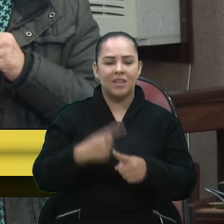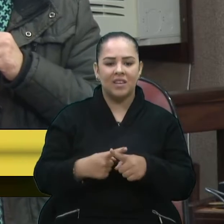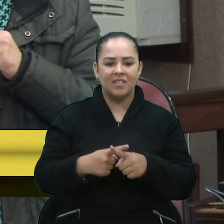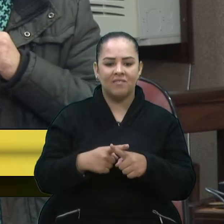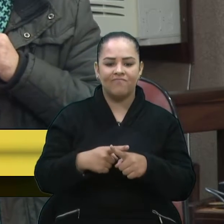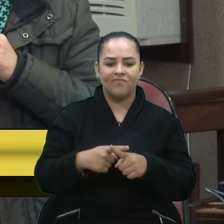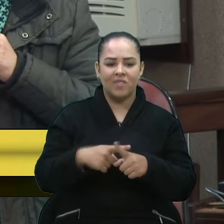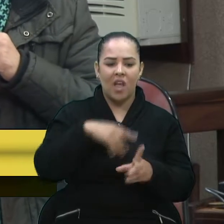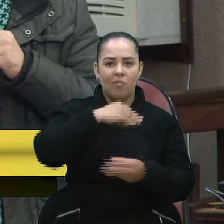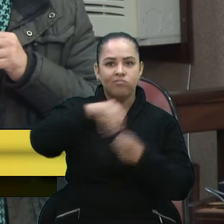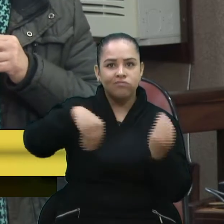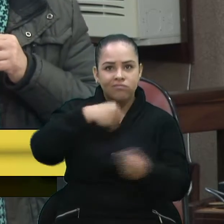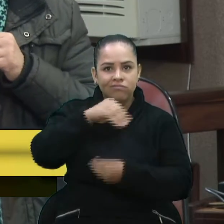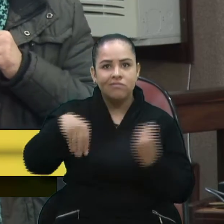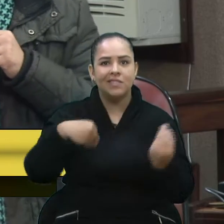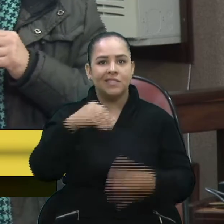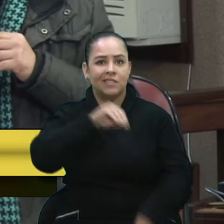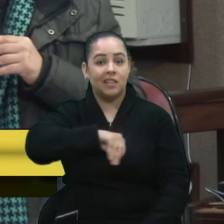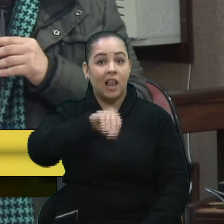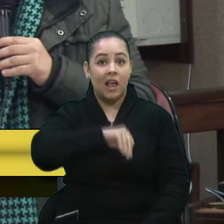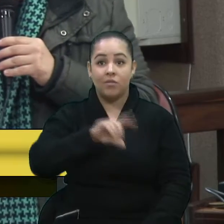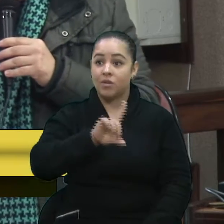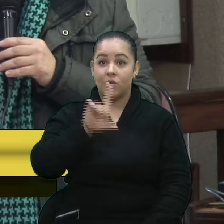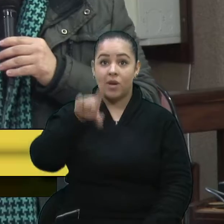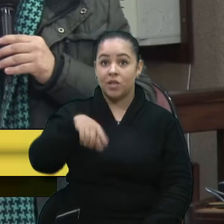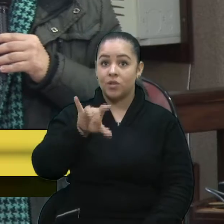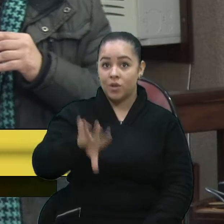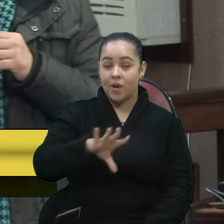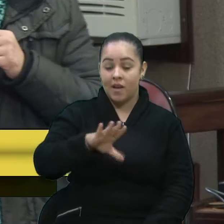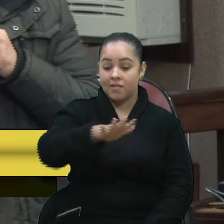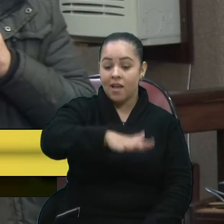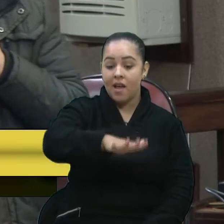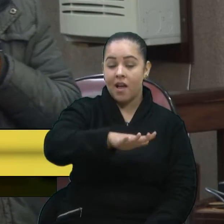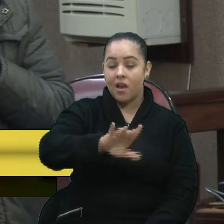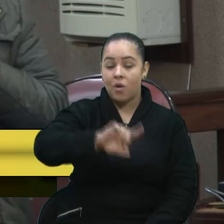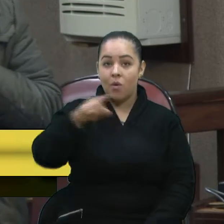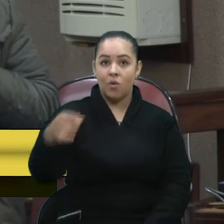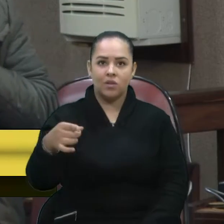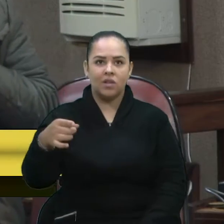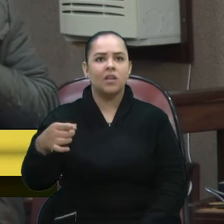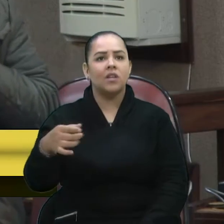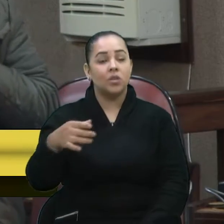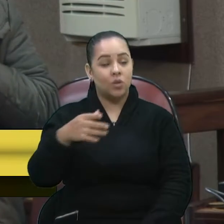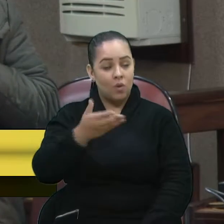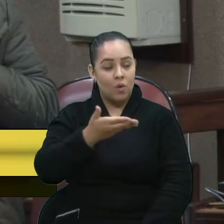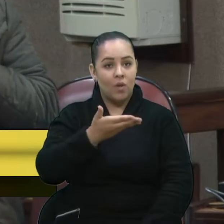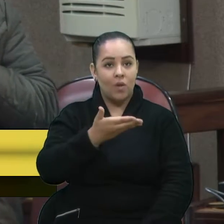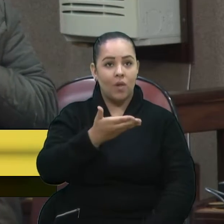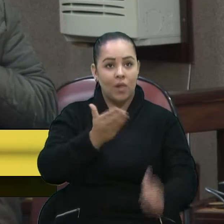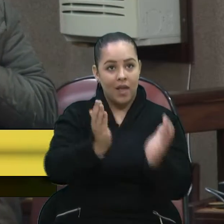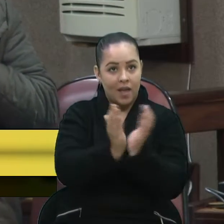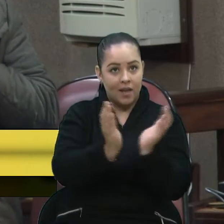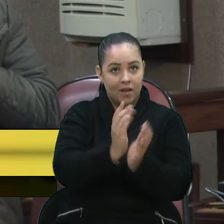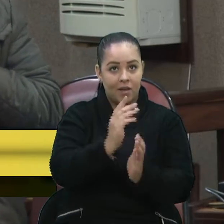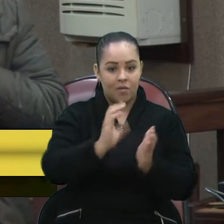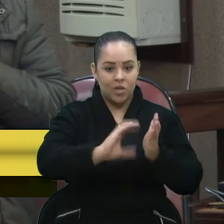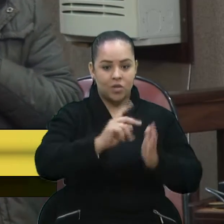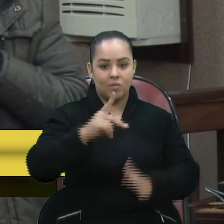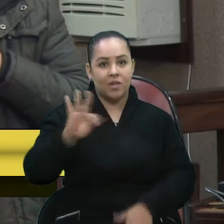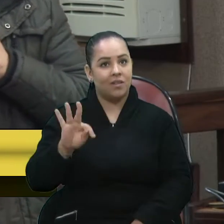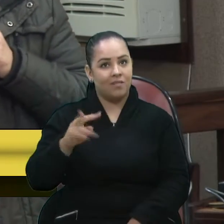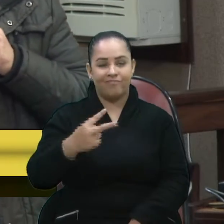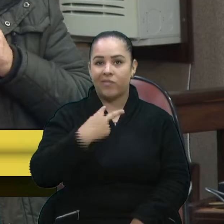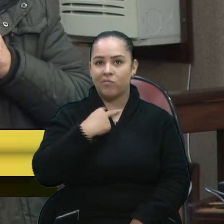dessa categoria e de outras, e aqui, colegas vereadores do PT, eu quero dizer uma crítica que eu faço sempre, a gente não pode tapar o sol com a